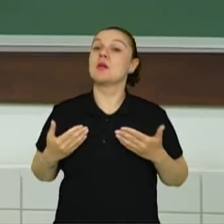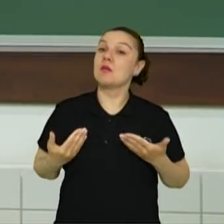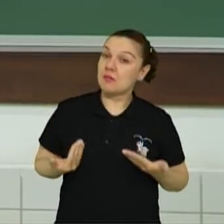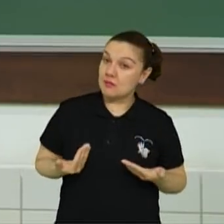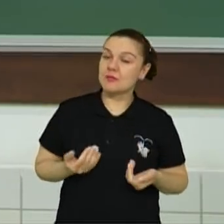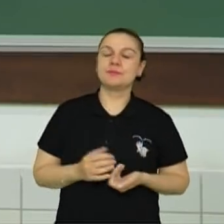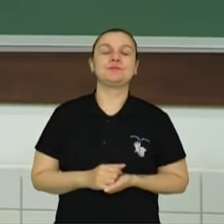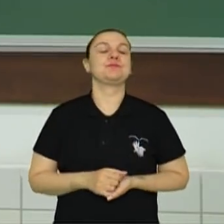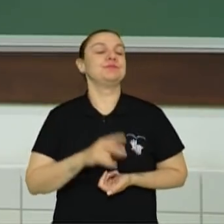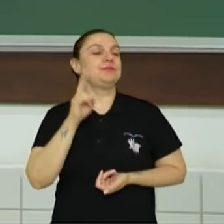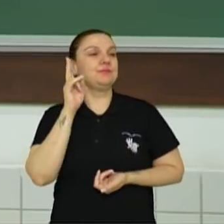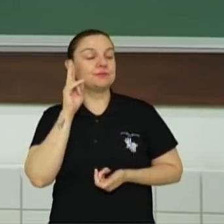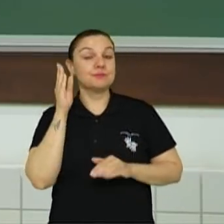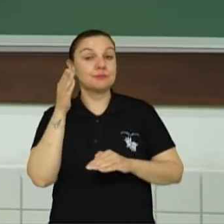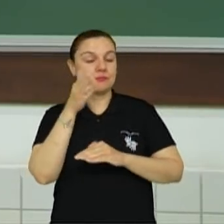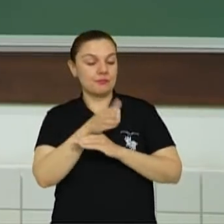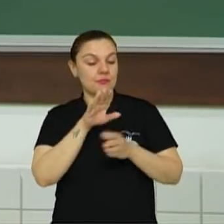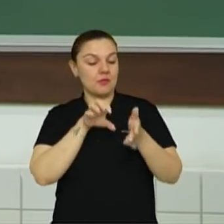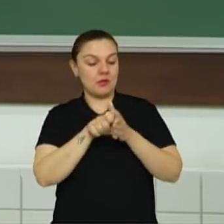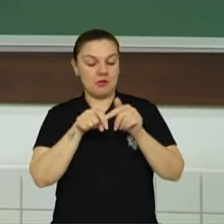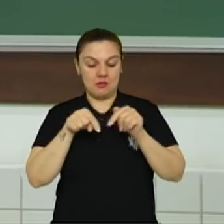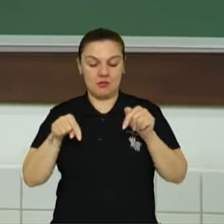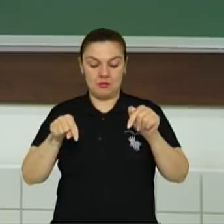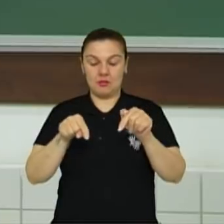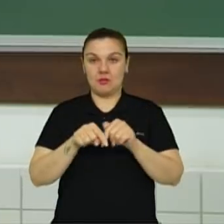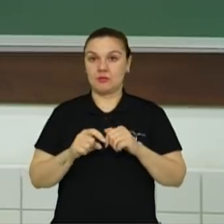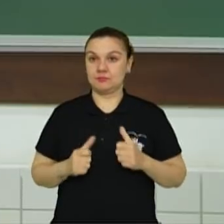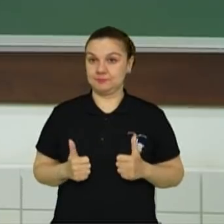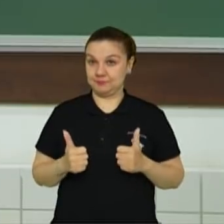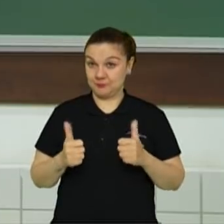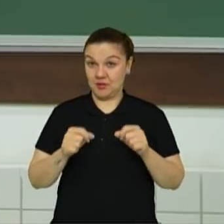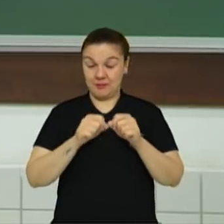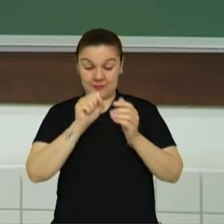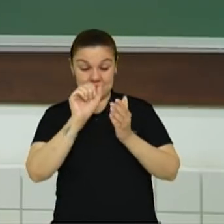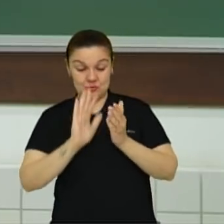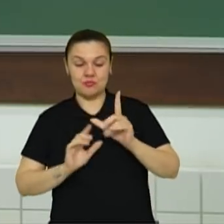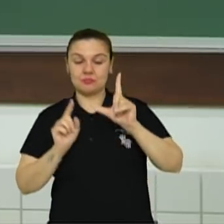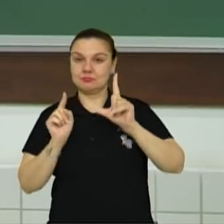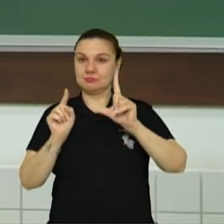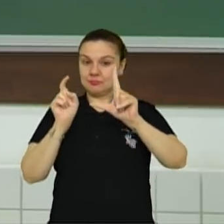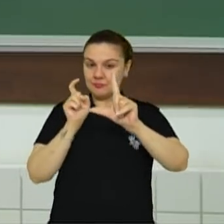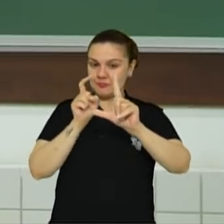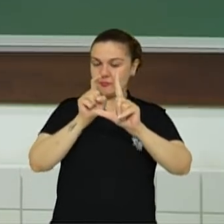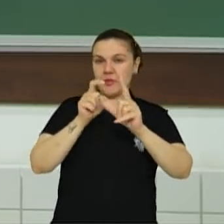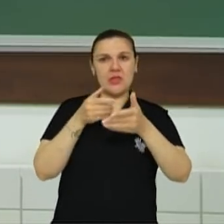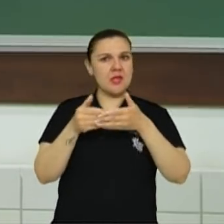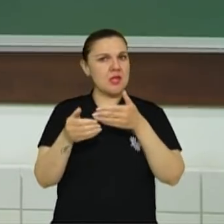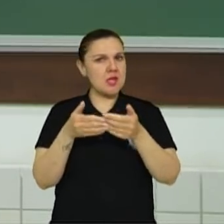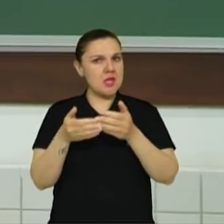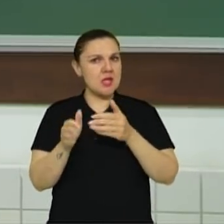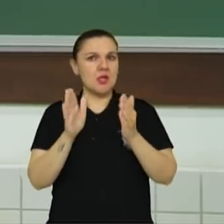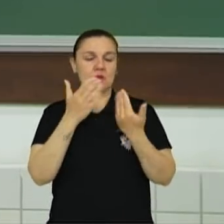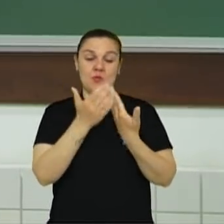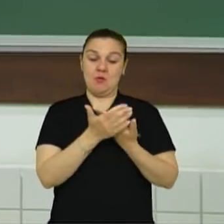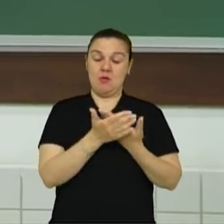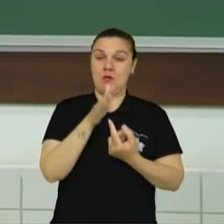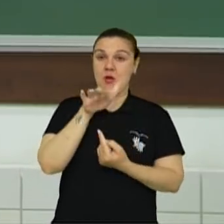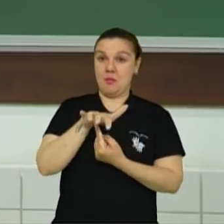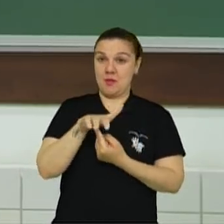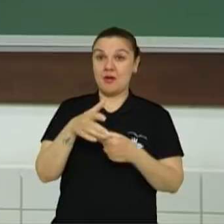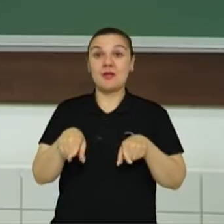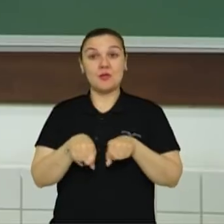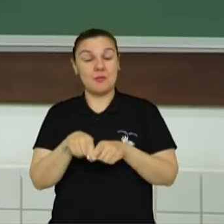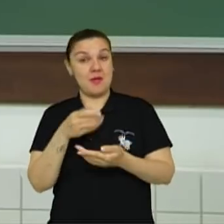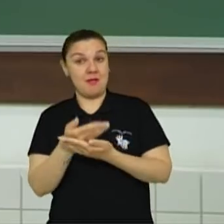eles? Lembrar de acessar o Classroom, certo? Realizar as atividades, tanto as atividades do Aula Paraná, quanto